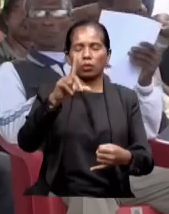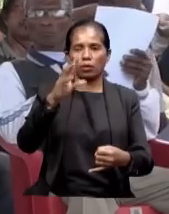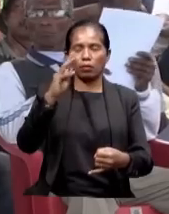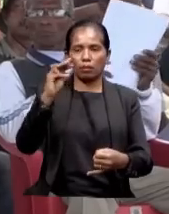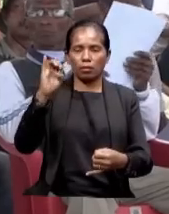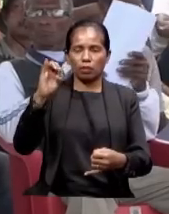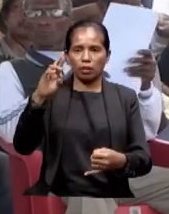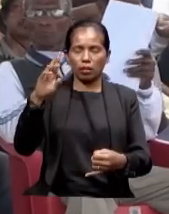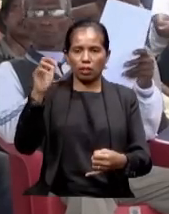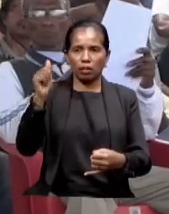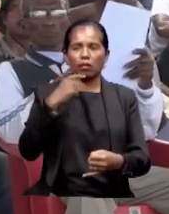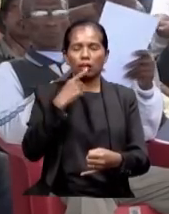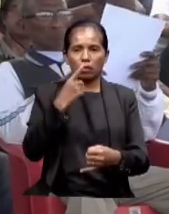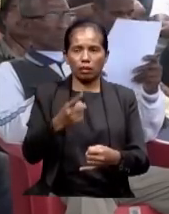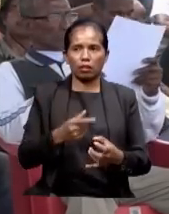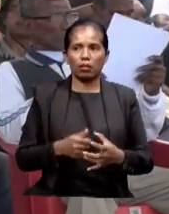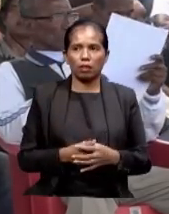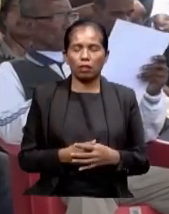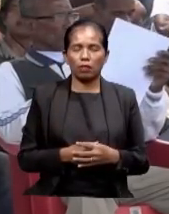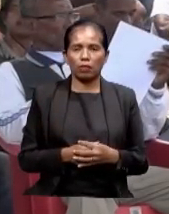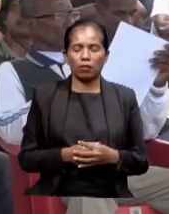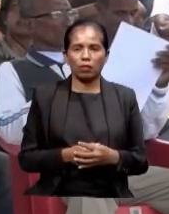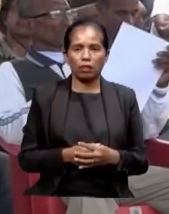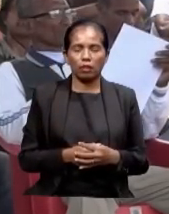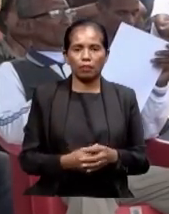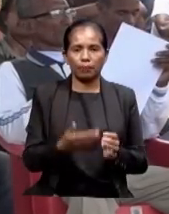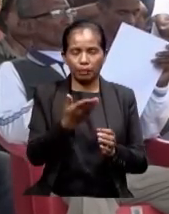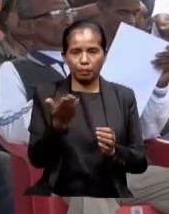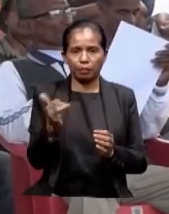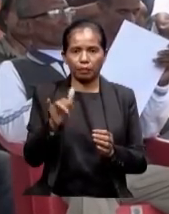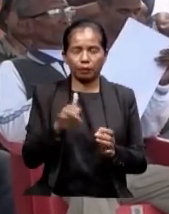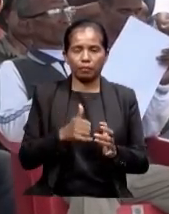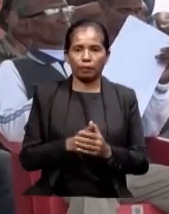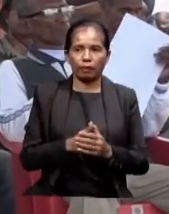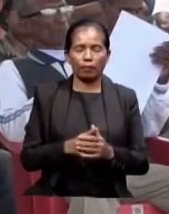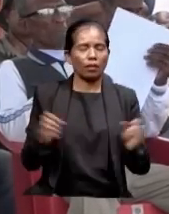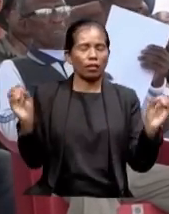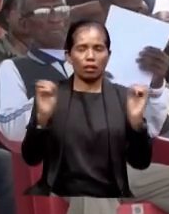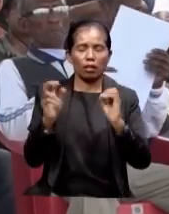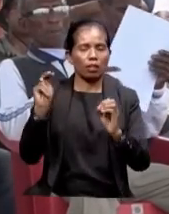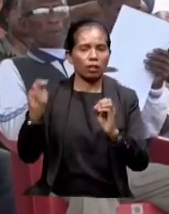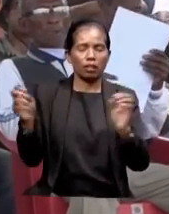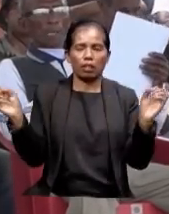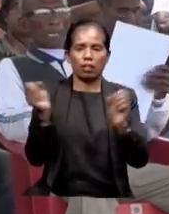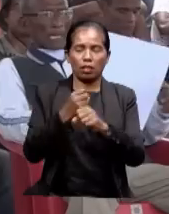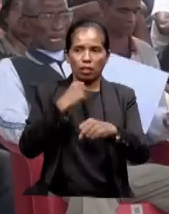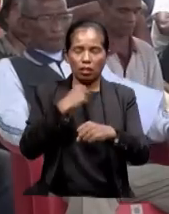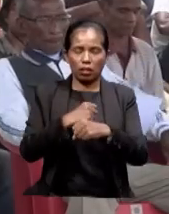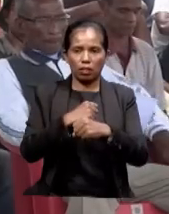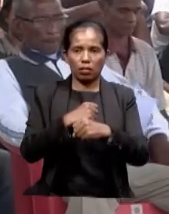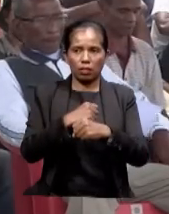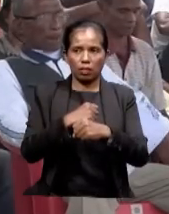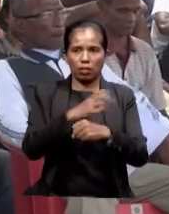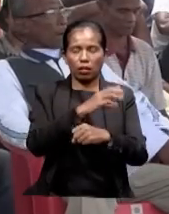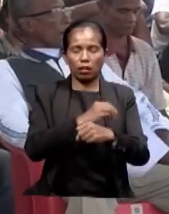auxilia Dora Baros, camarada Sira. Nia Lahalo, inspeção, ba,